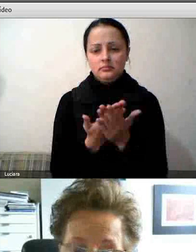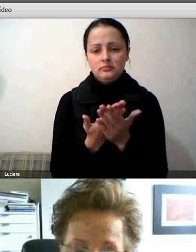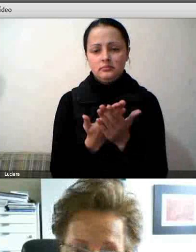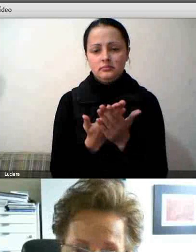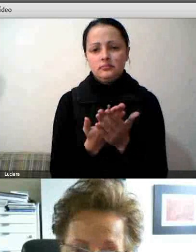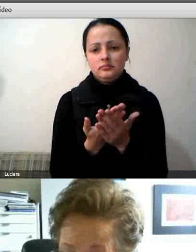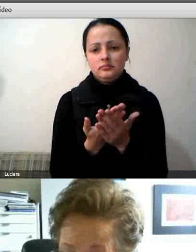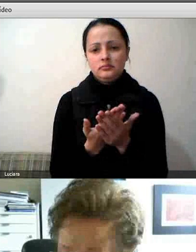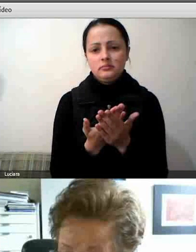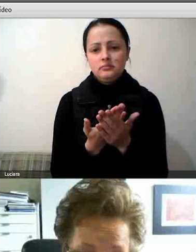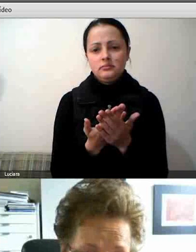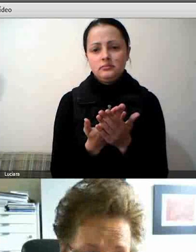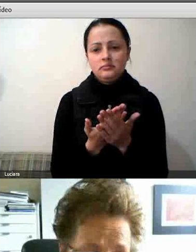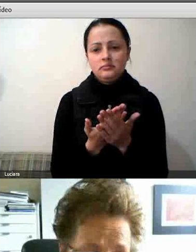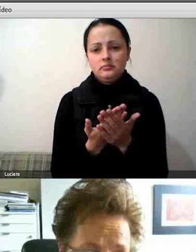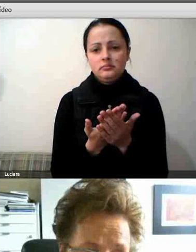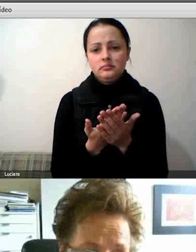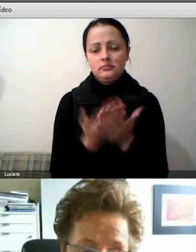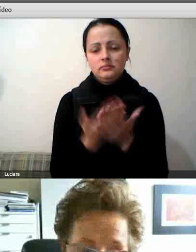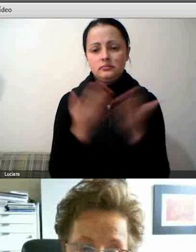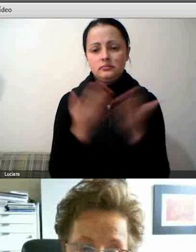nós temos os NTS, que já é